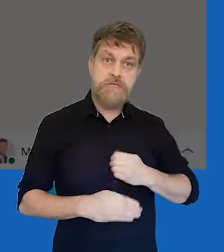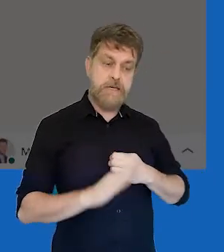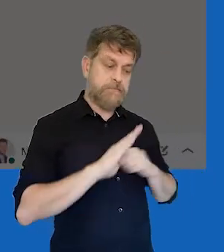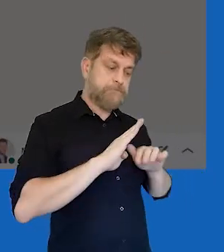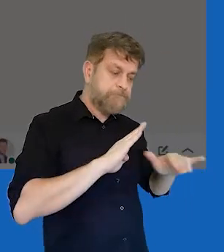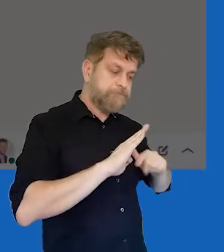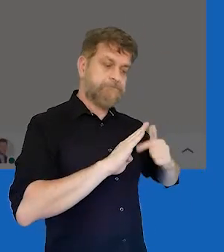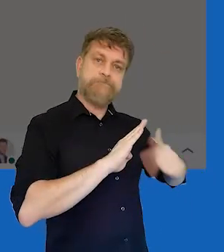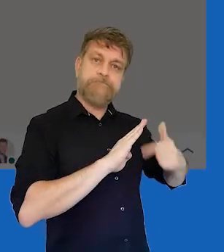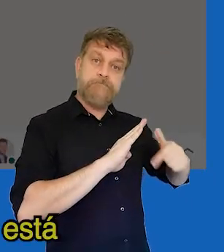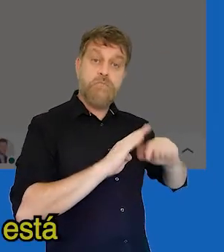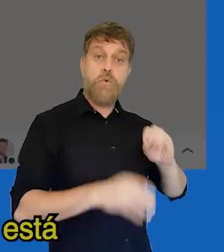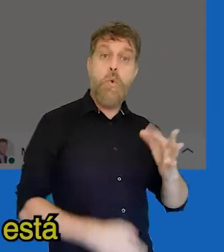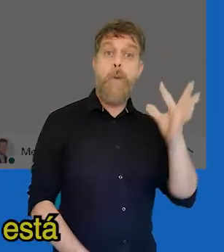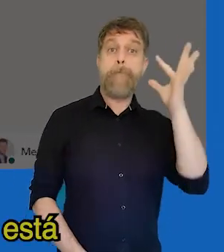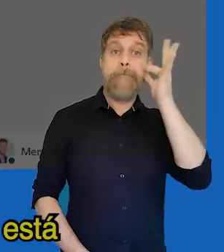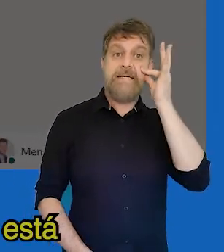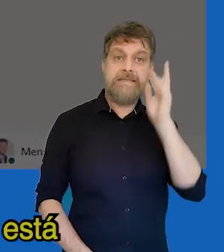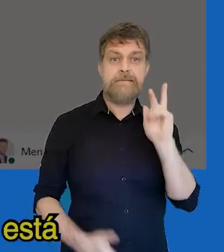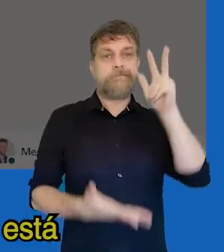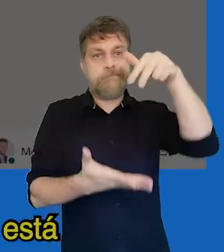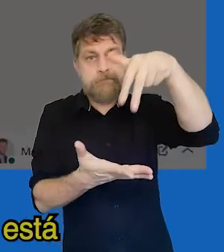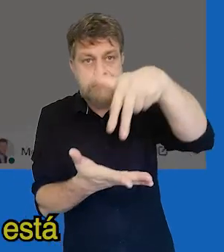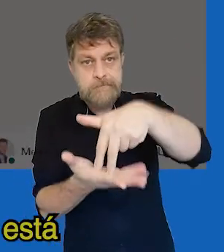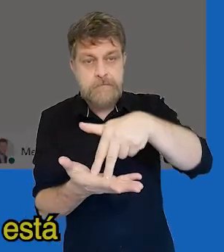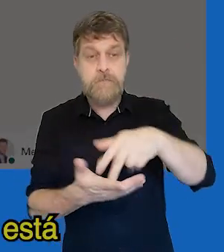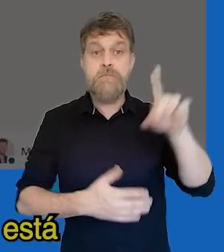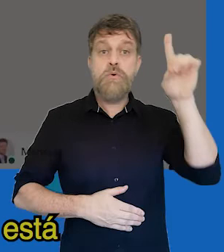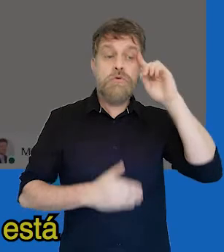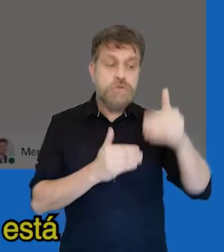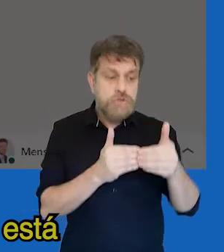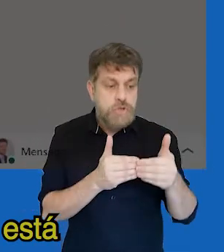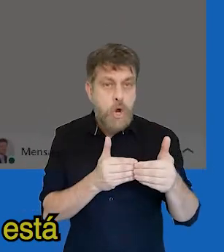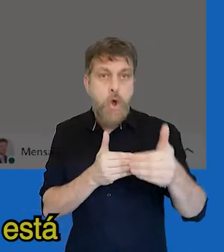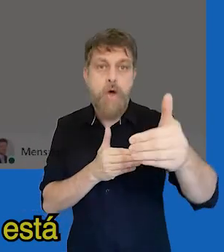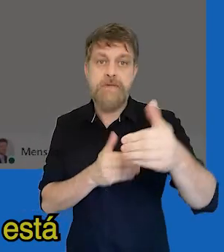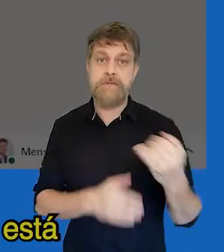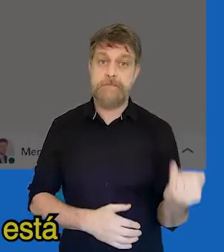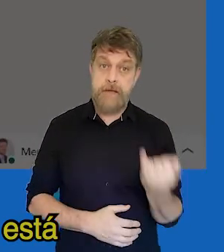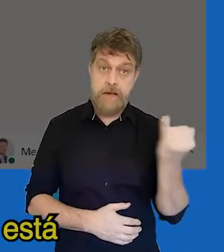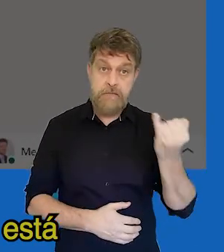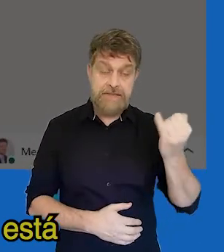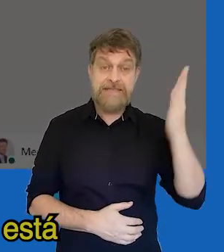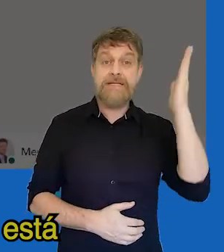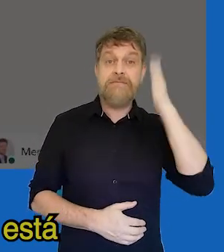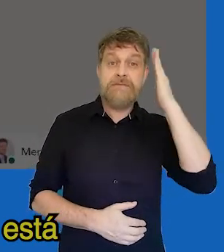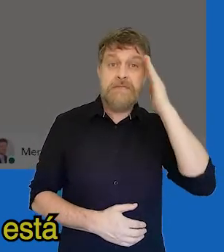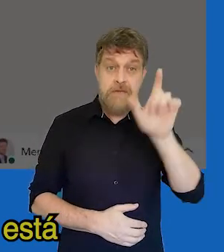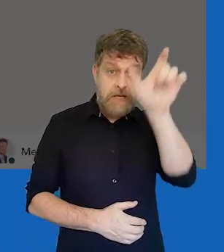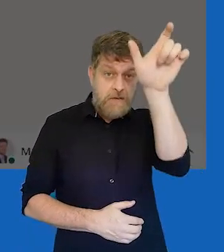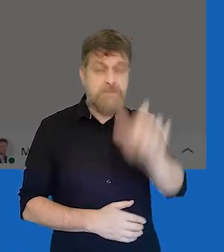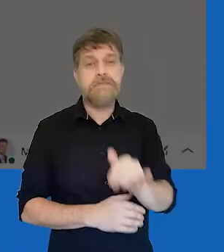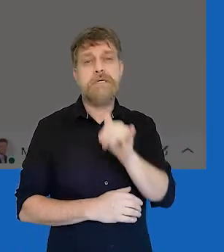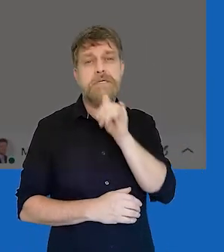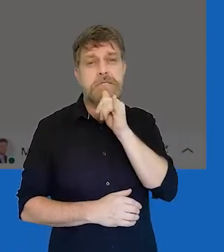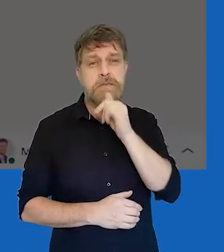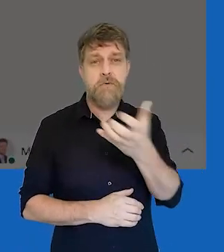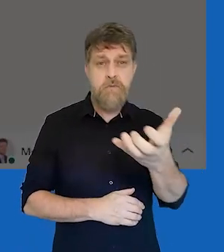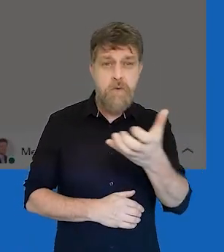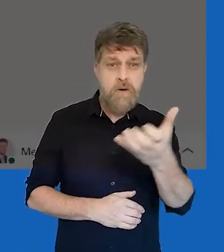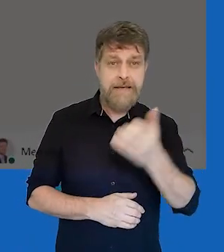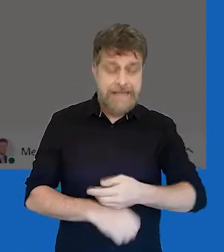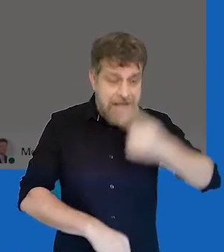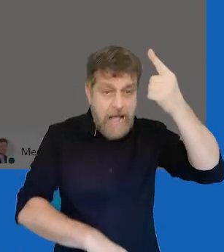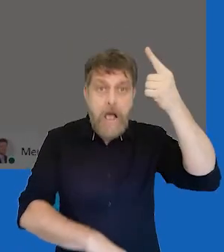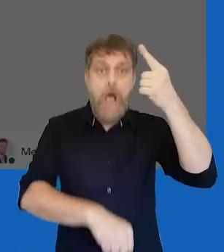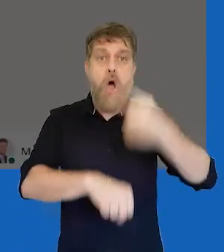modalidade remota ou presencial além disso a data de início é muito importante você saber e se você está disposto